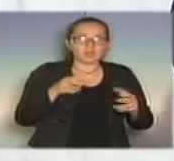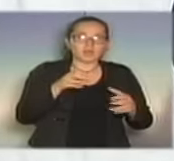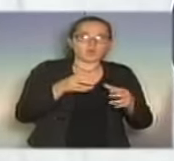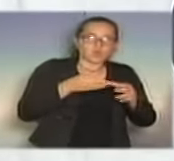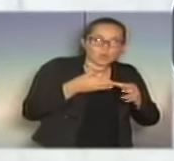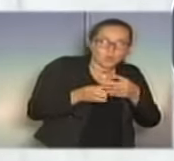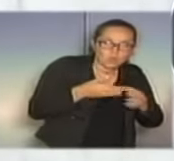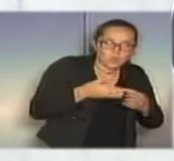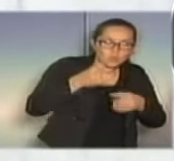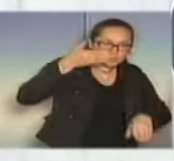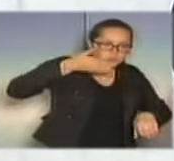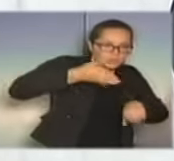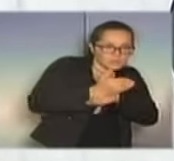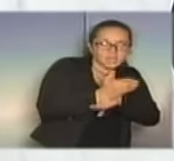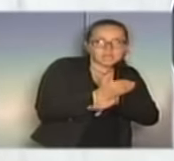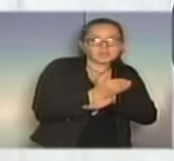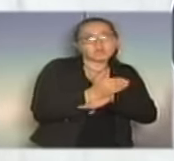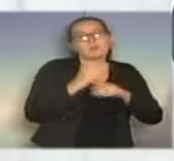para a Academia do Barro Branco, para a